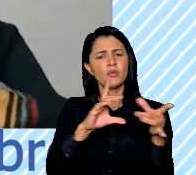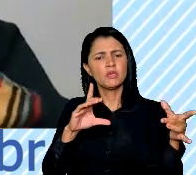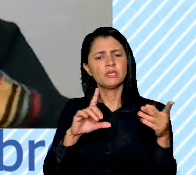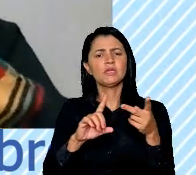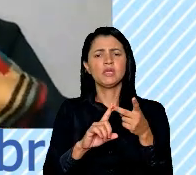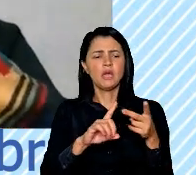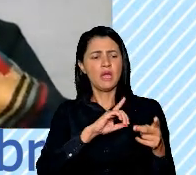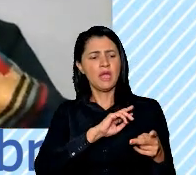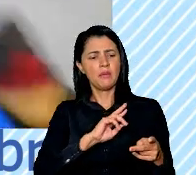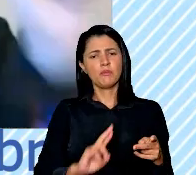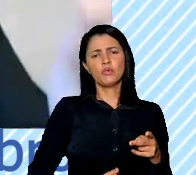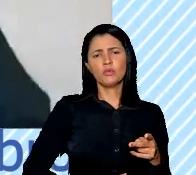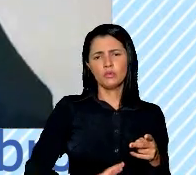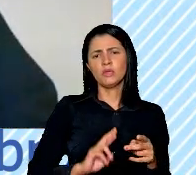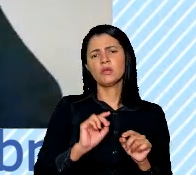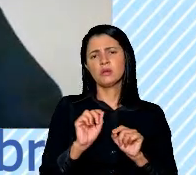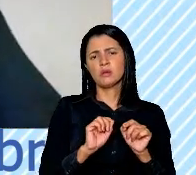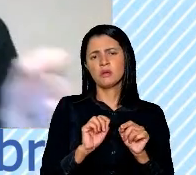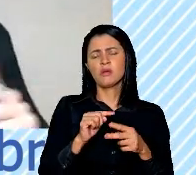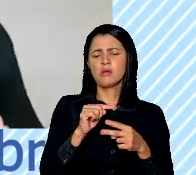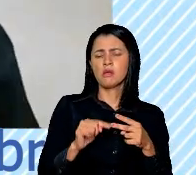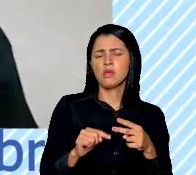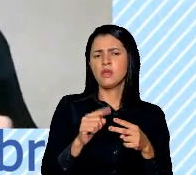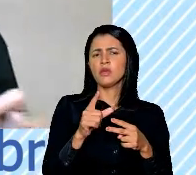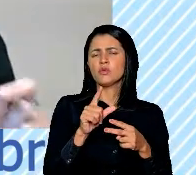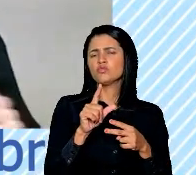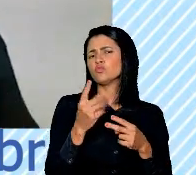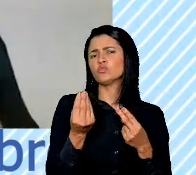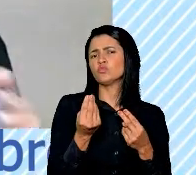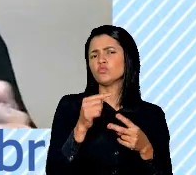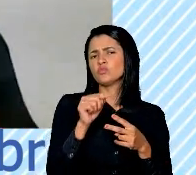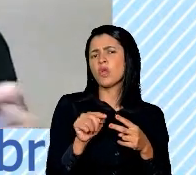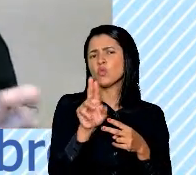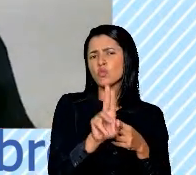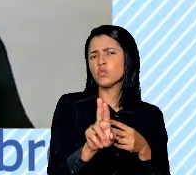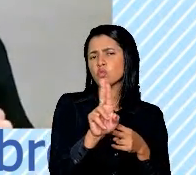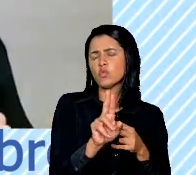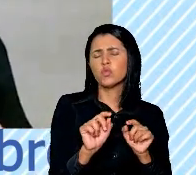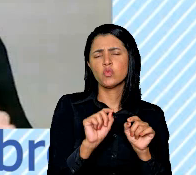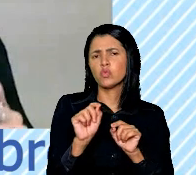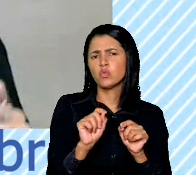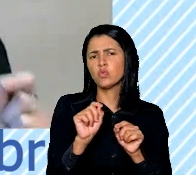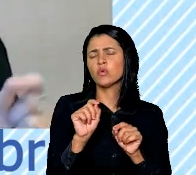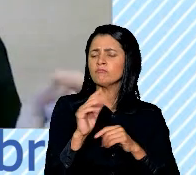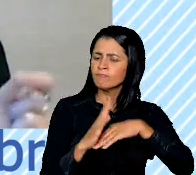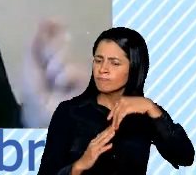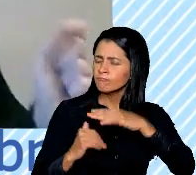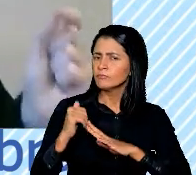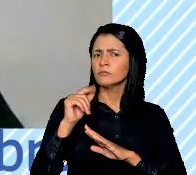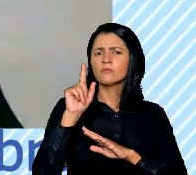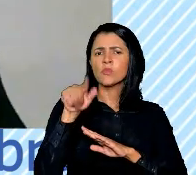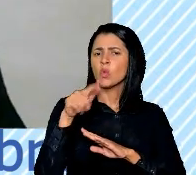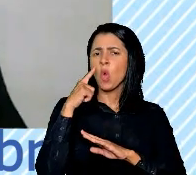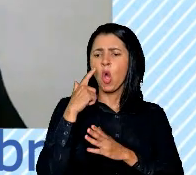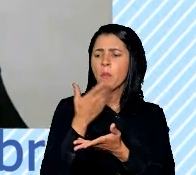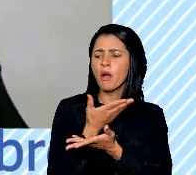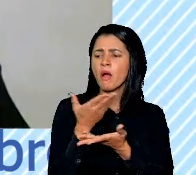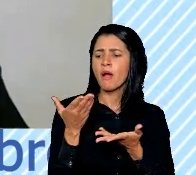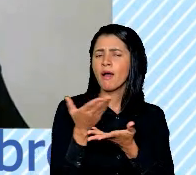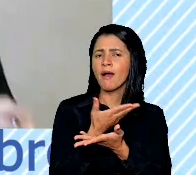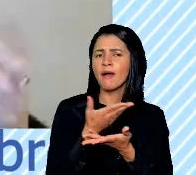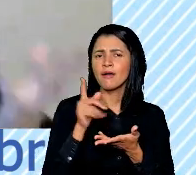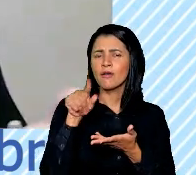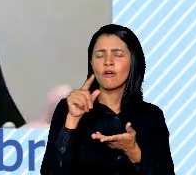república. Esses termos costumam ser usados na prática como intercambiáveis,